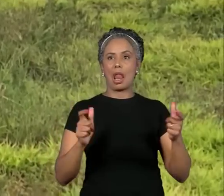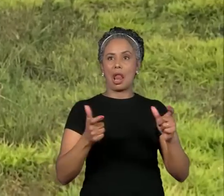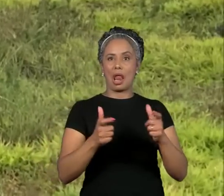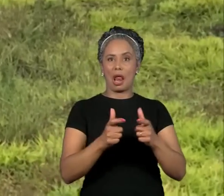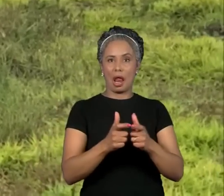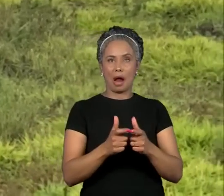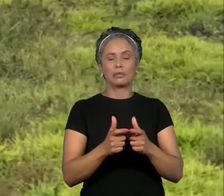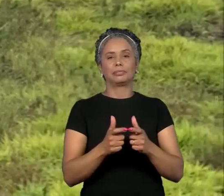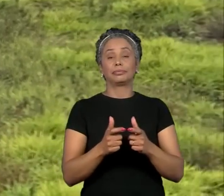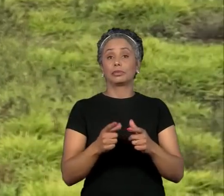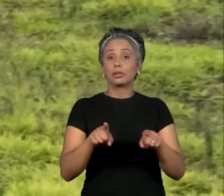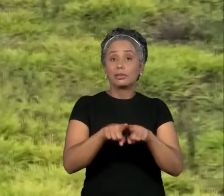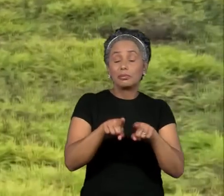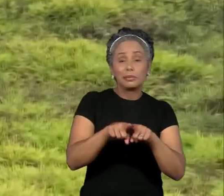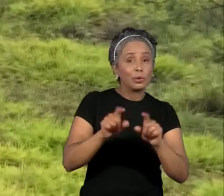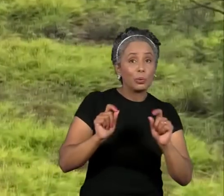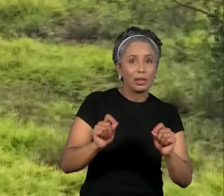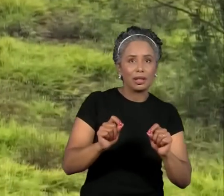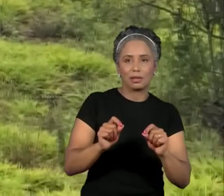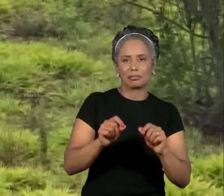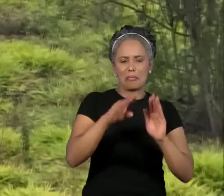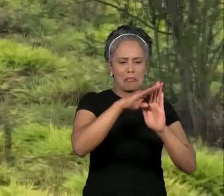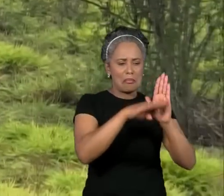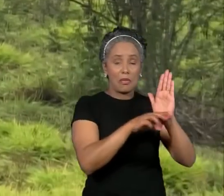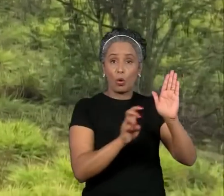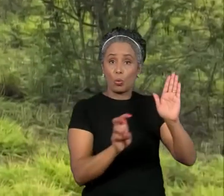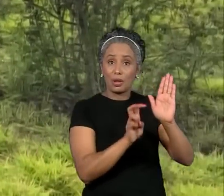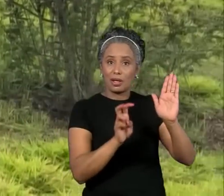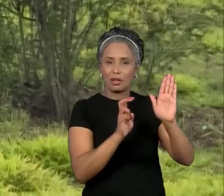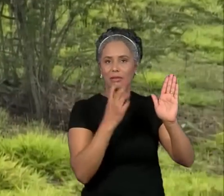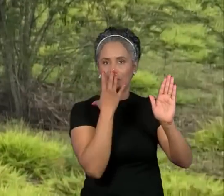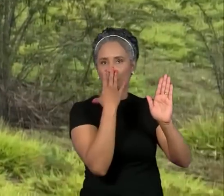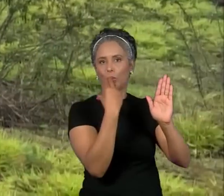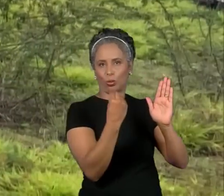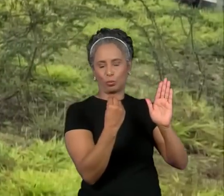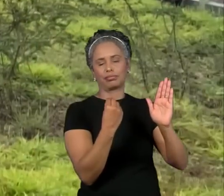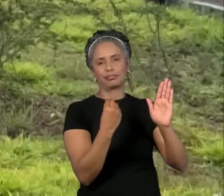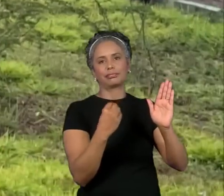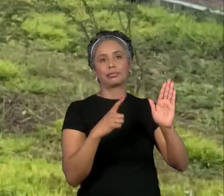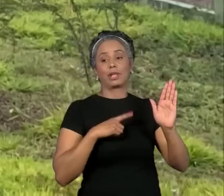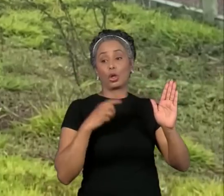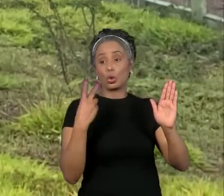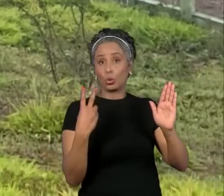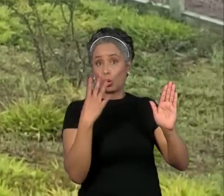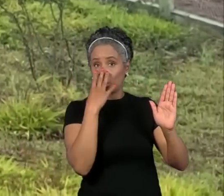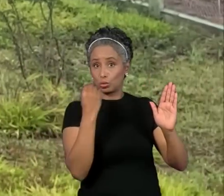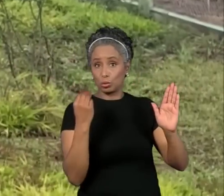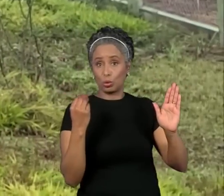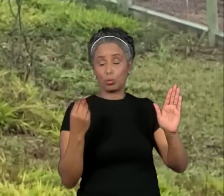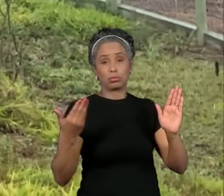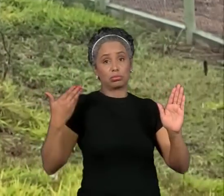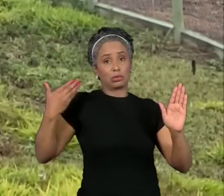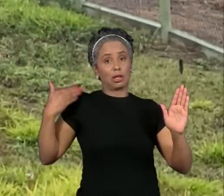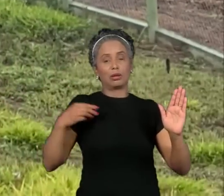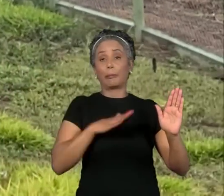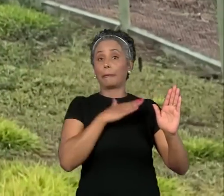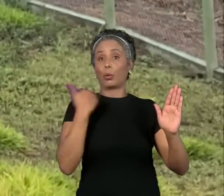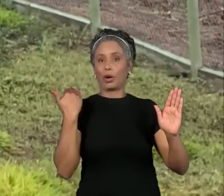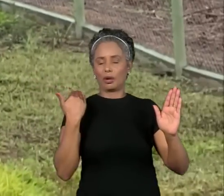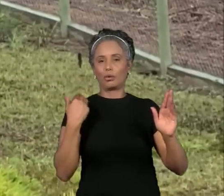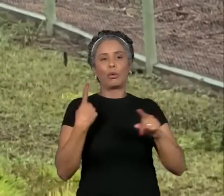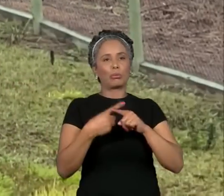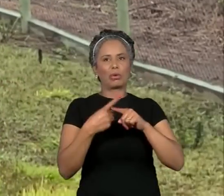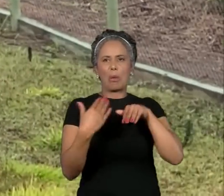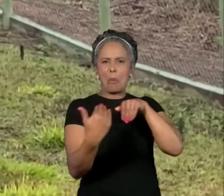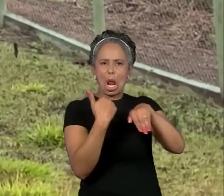é o 5º lobo-guará reabilitado seguindo o protocolo. 2 deles morreram pouco tempo após a soltura, por atropelamento